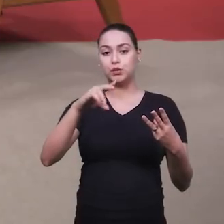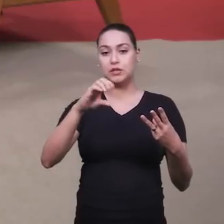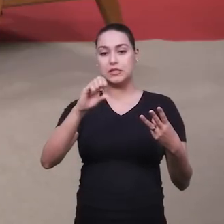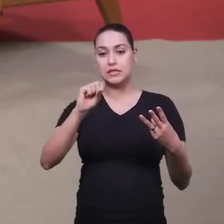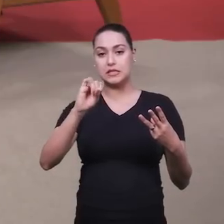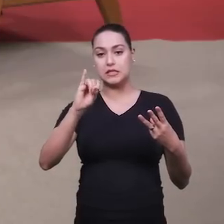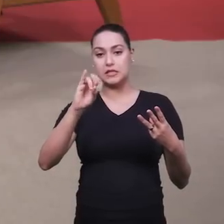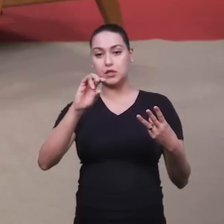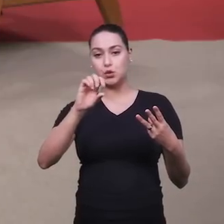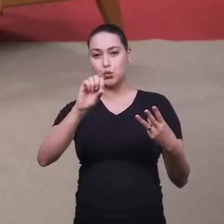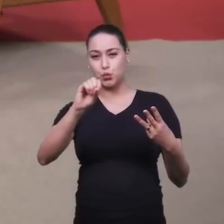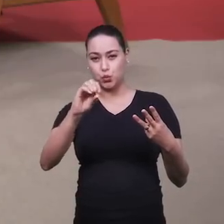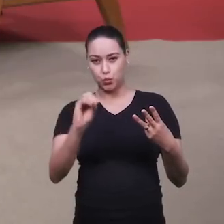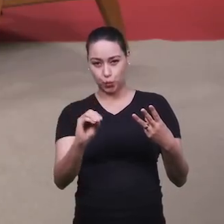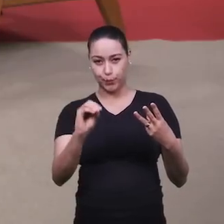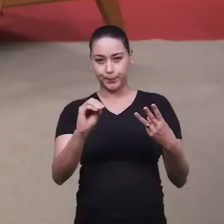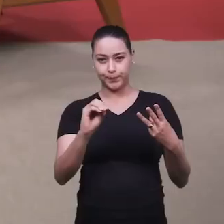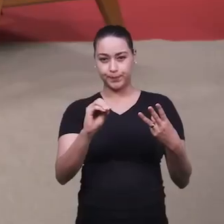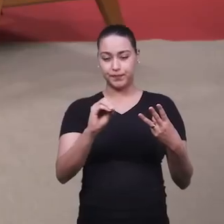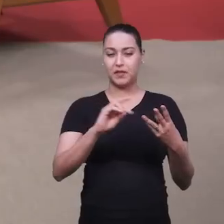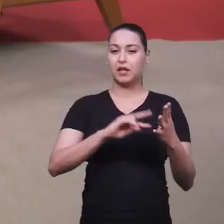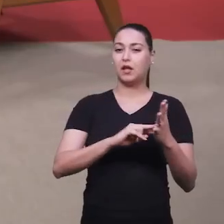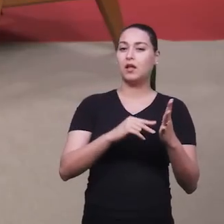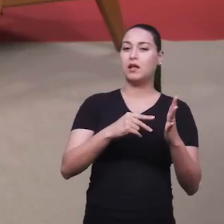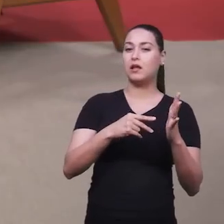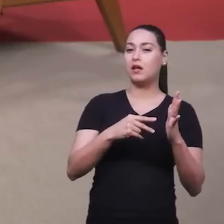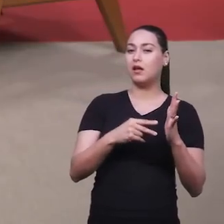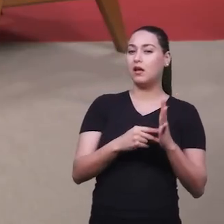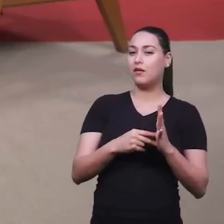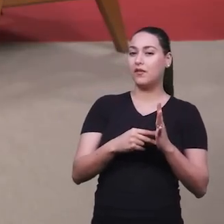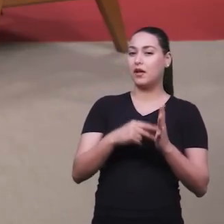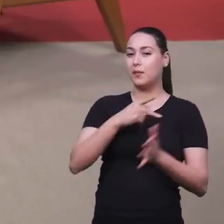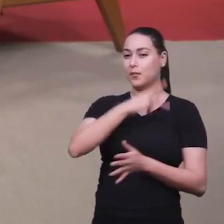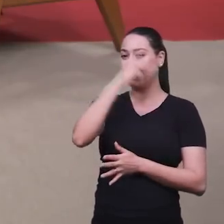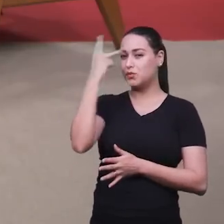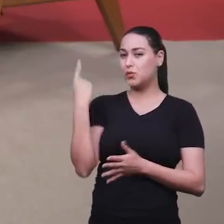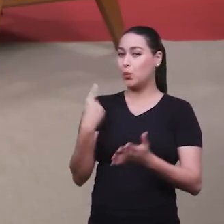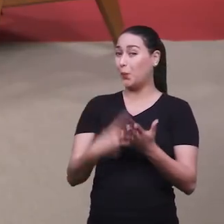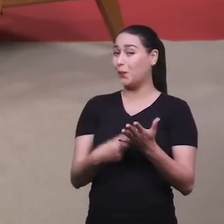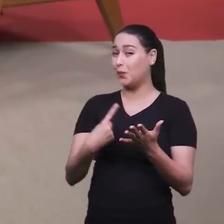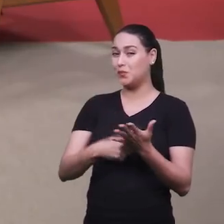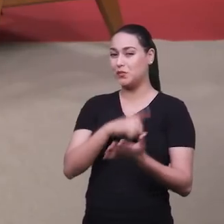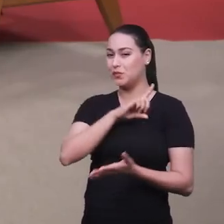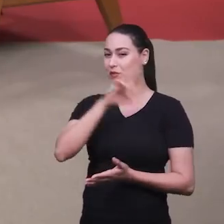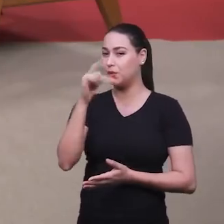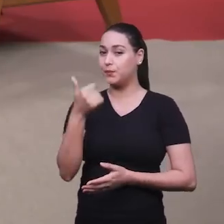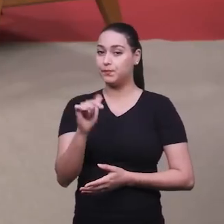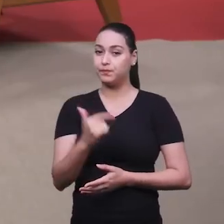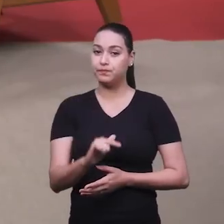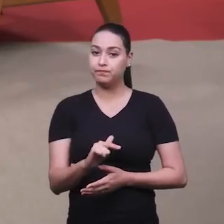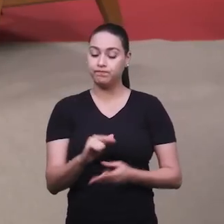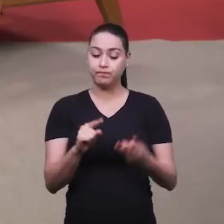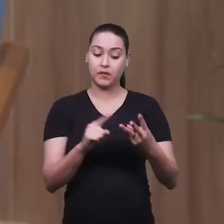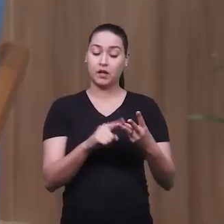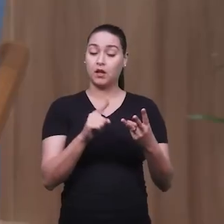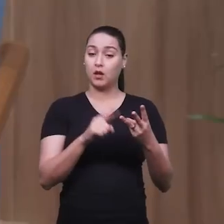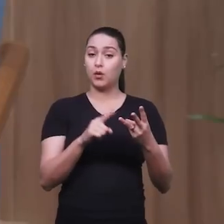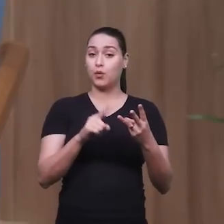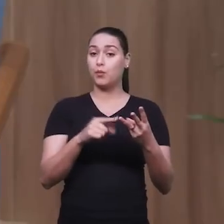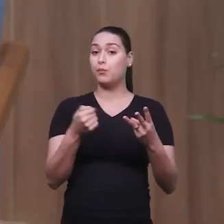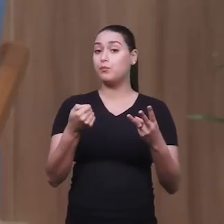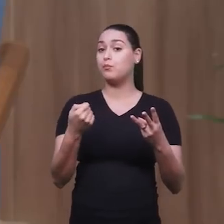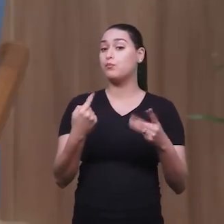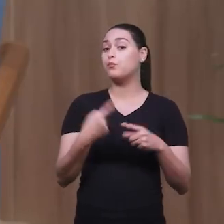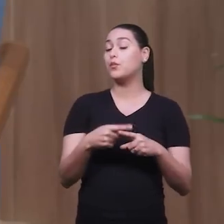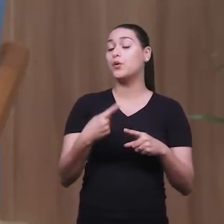identificadas aqui, elas são passíveis de correção do ponto de vista espiritual. Amém. E, inclusive, nesse caso aqui,